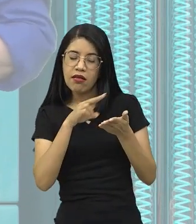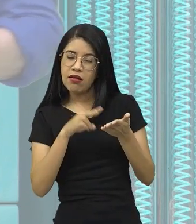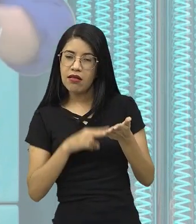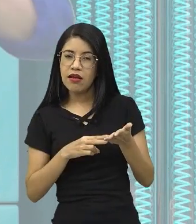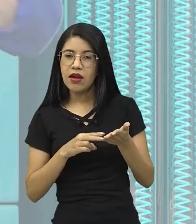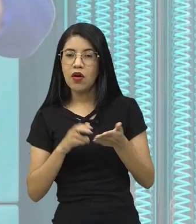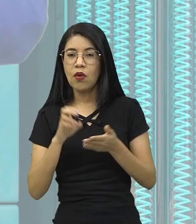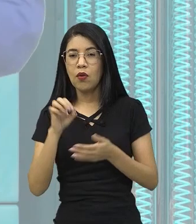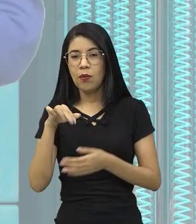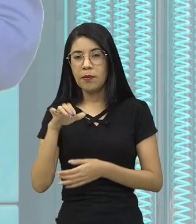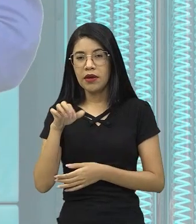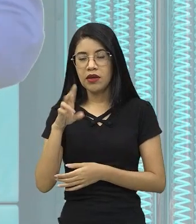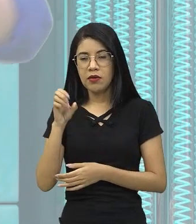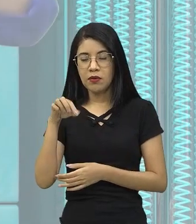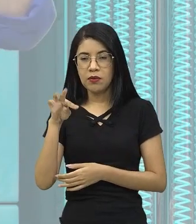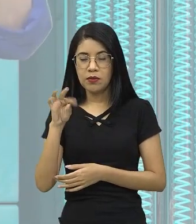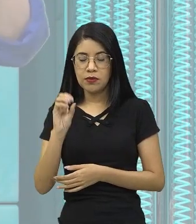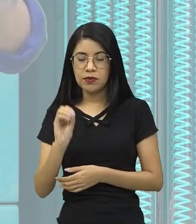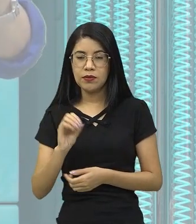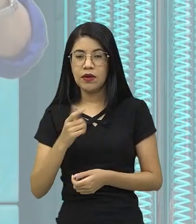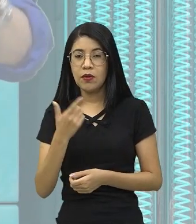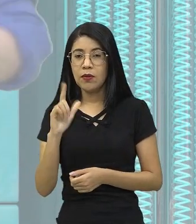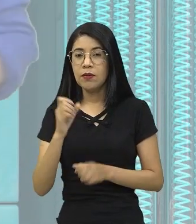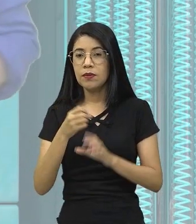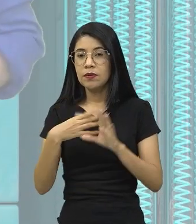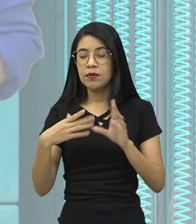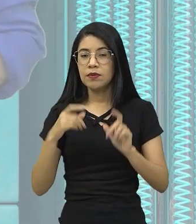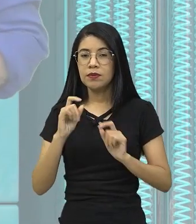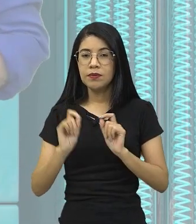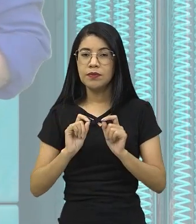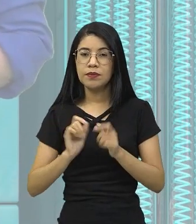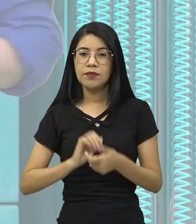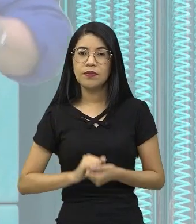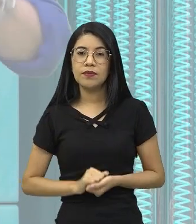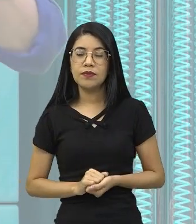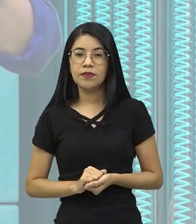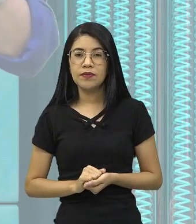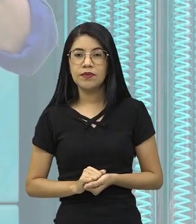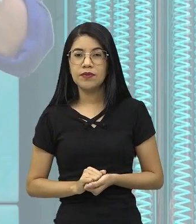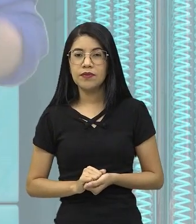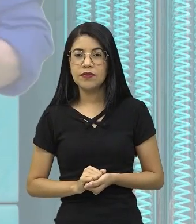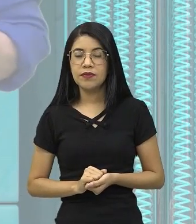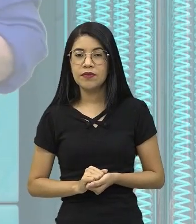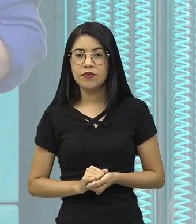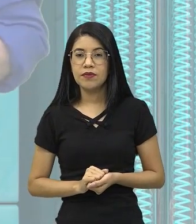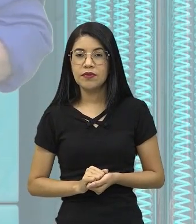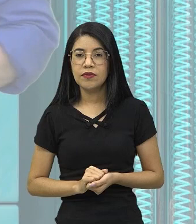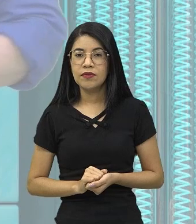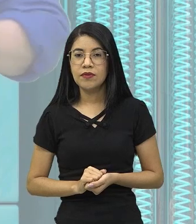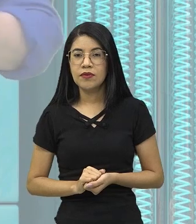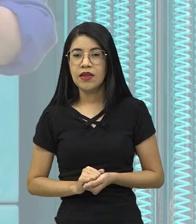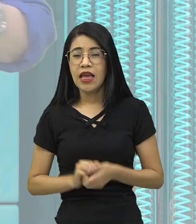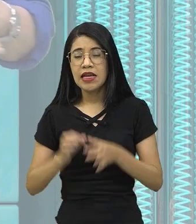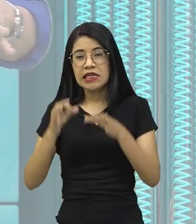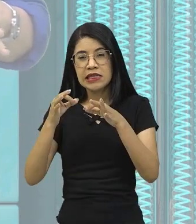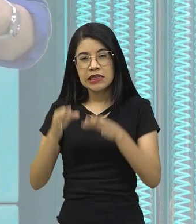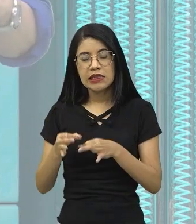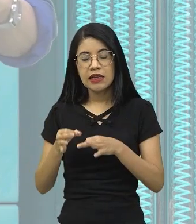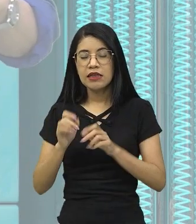miniconto. A outra característica presente neste exemplo, neste miniconto, é a exatidão.